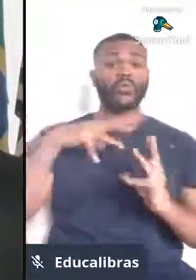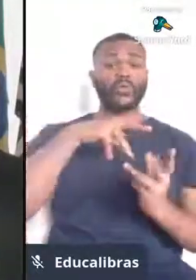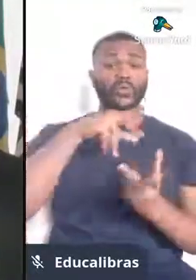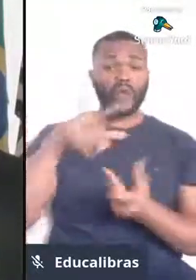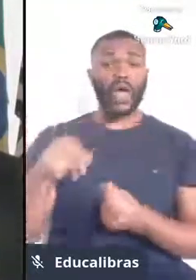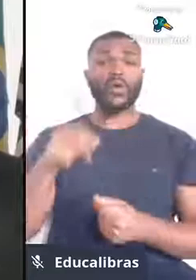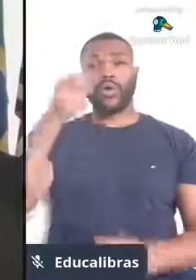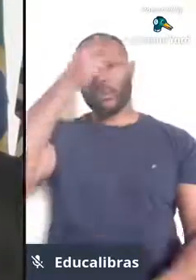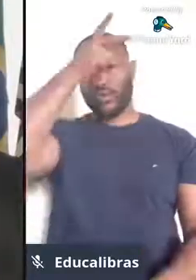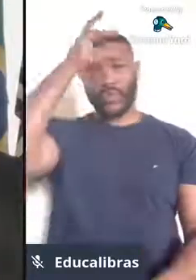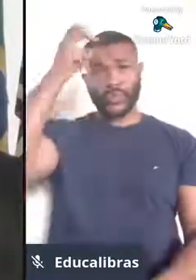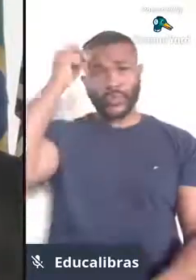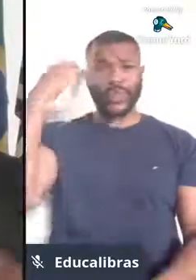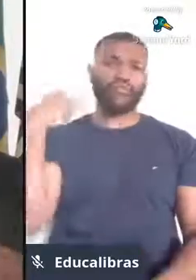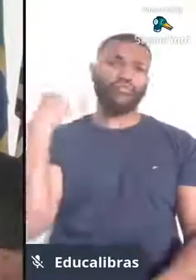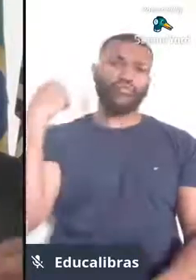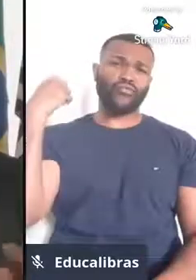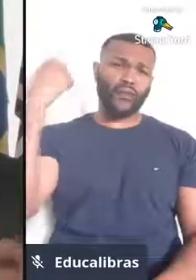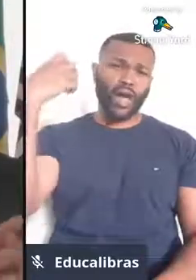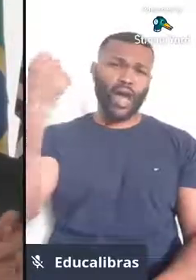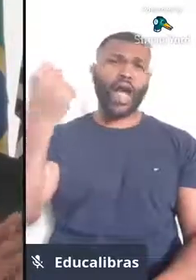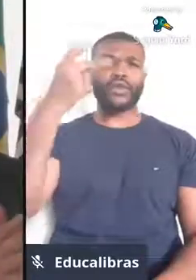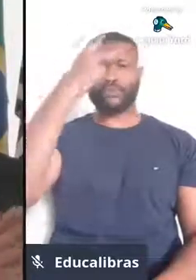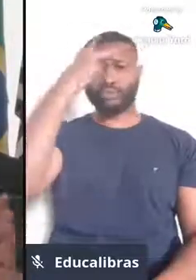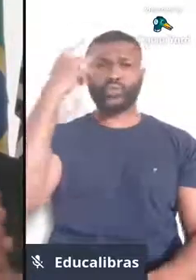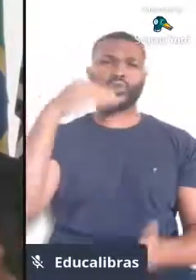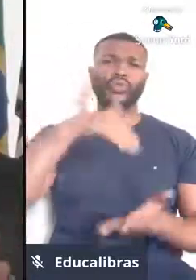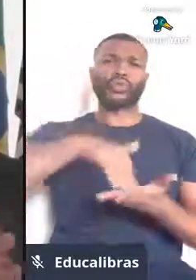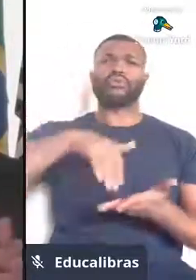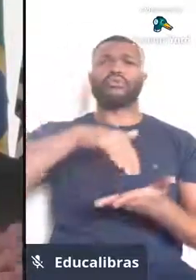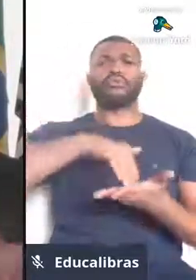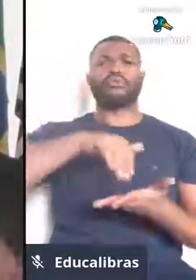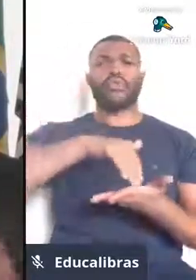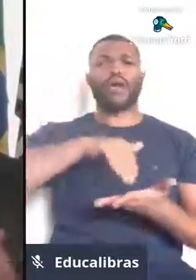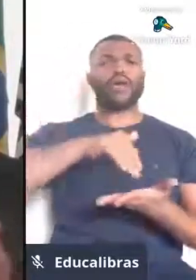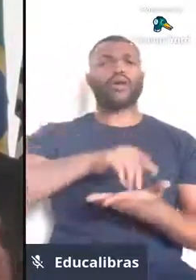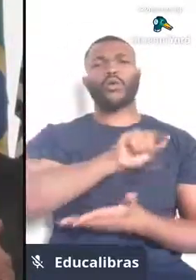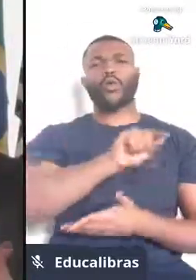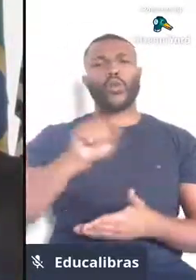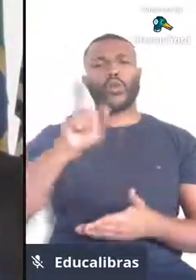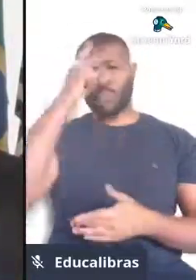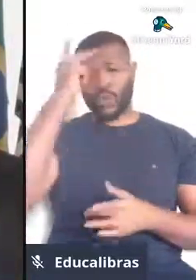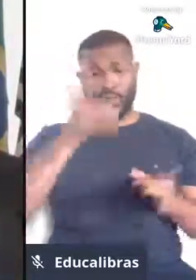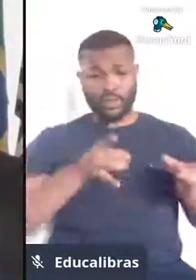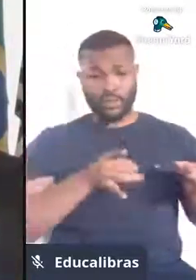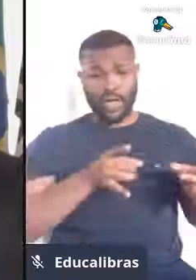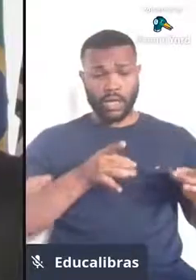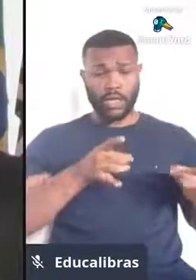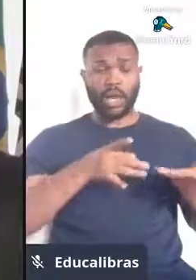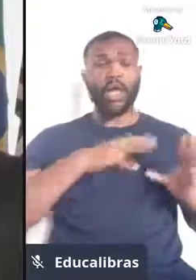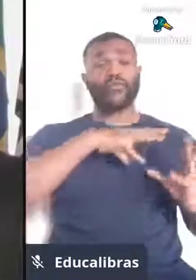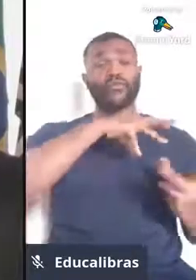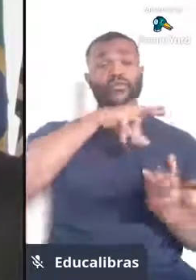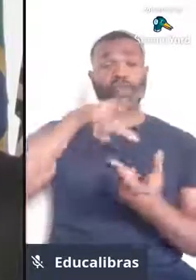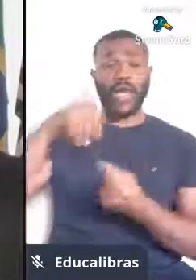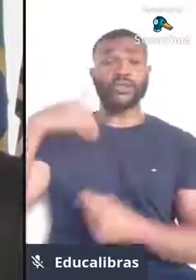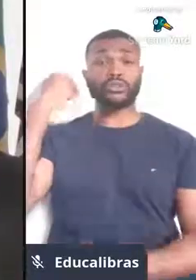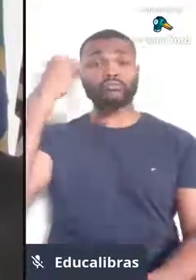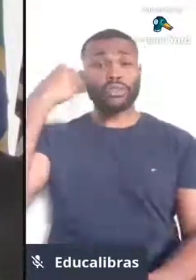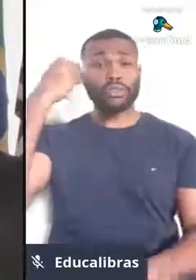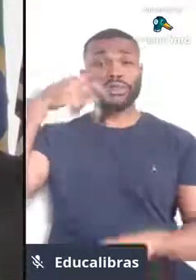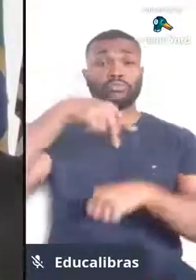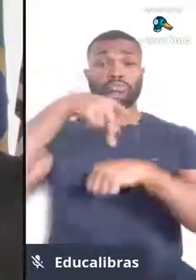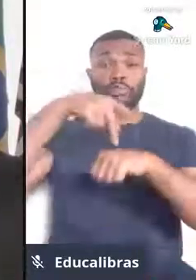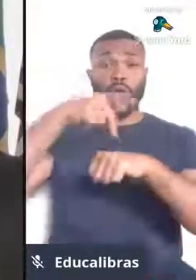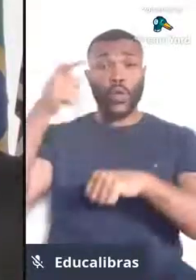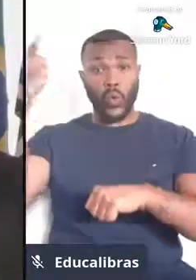do prefeito, dos secretários e de outros técnicos que vão viajar para fazer troca de experiência, e desenvolve aqui